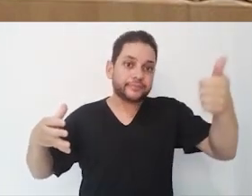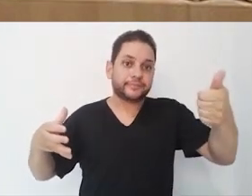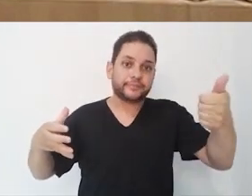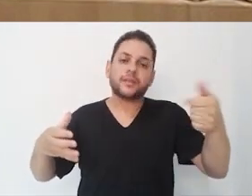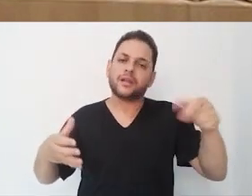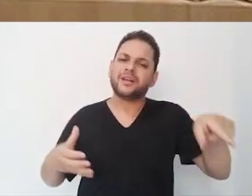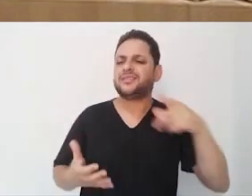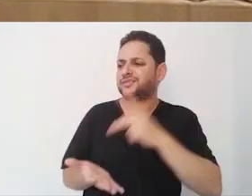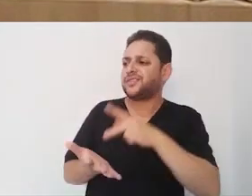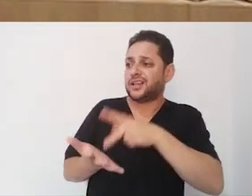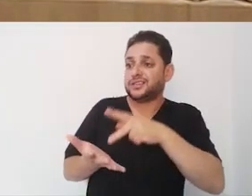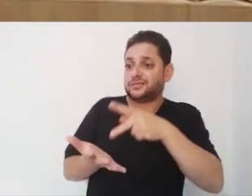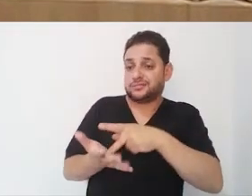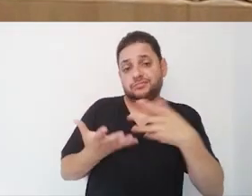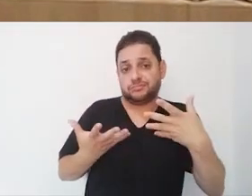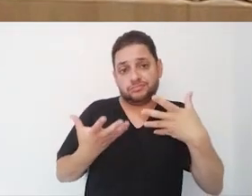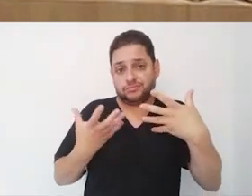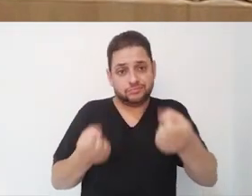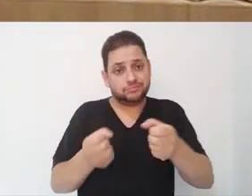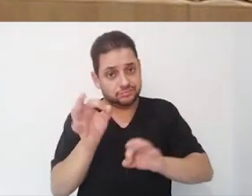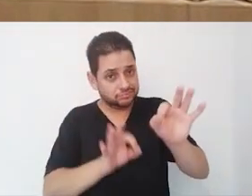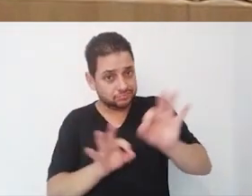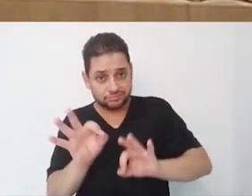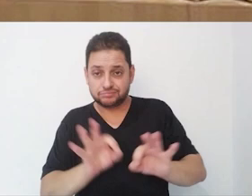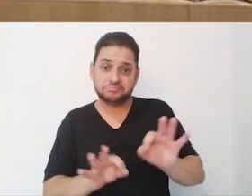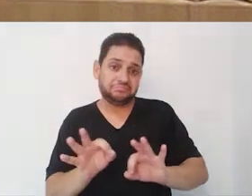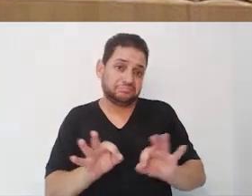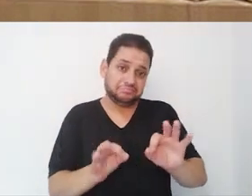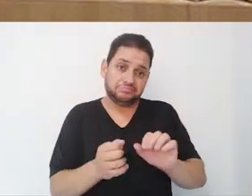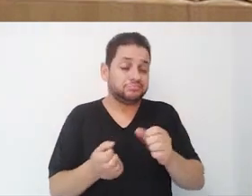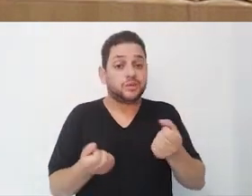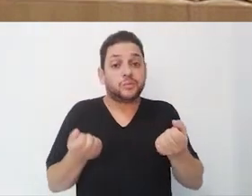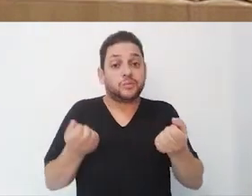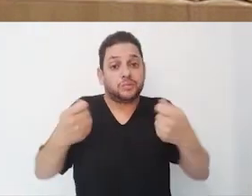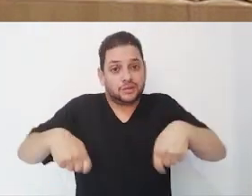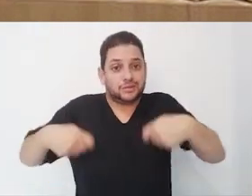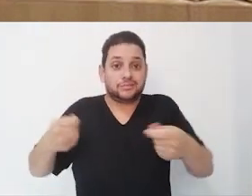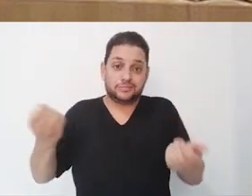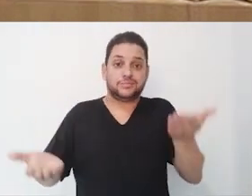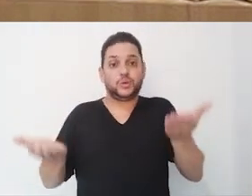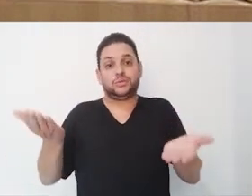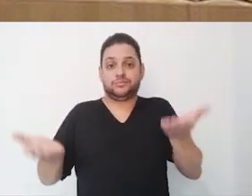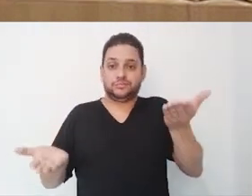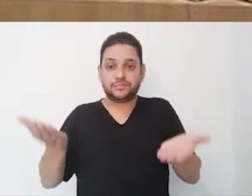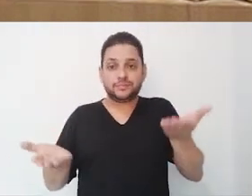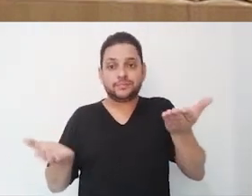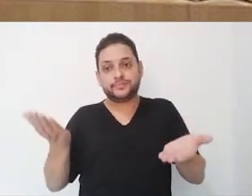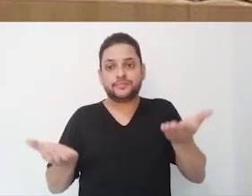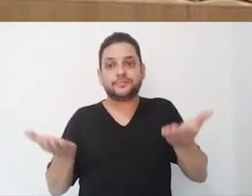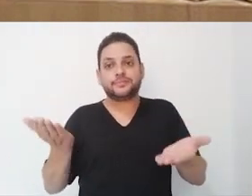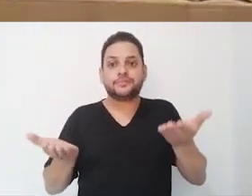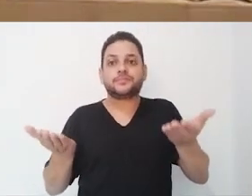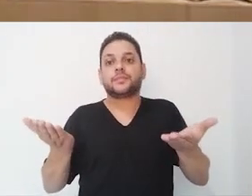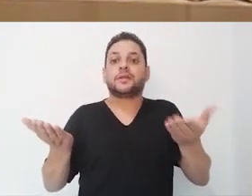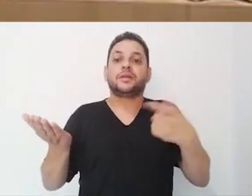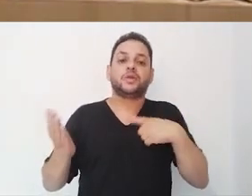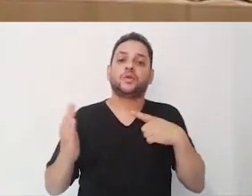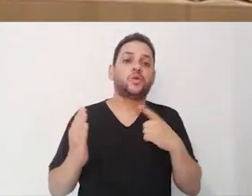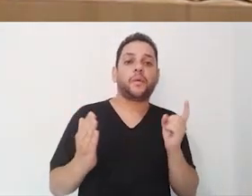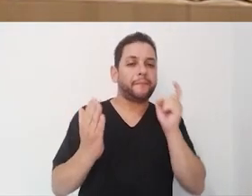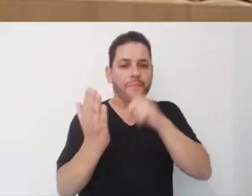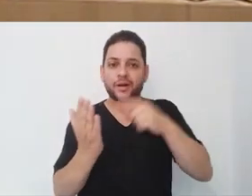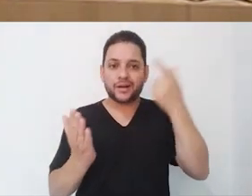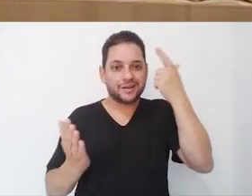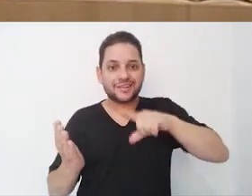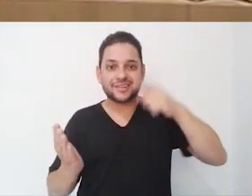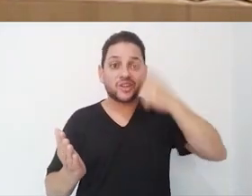verdade, a gente não percebeu isso, eles ajustaram e, assim, o bom senso tem prevalecido, assim, o critério objetivo tem sido seguido